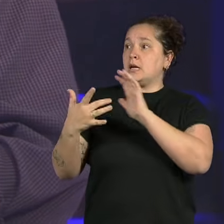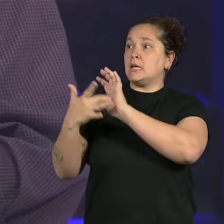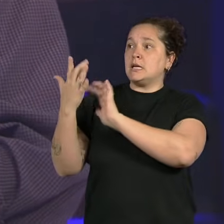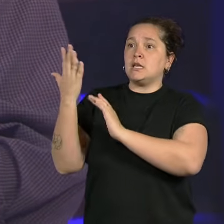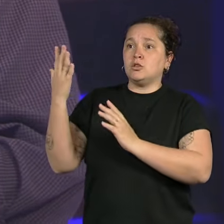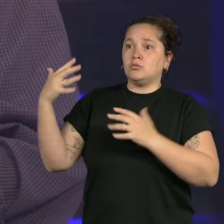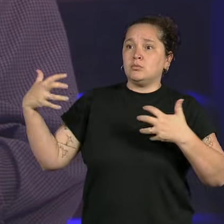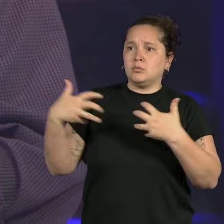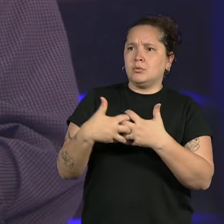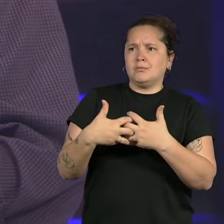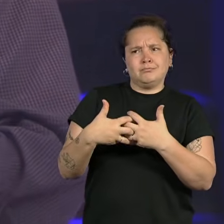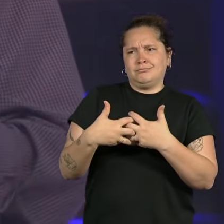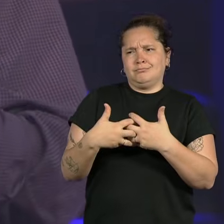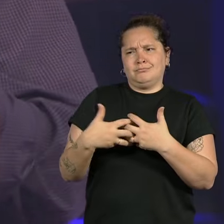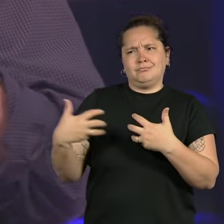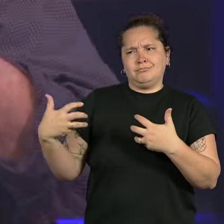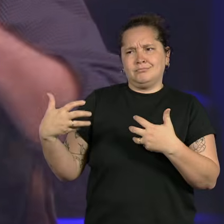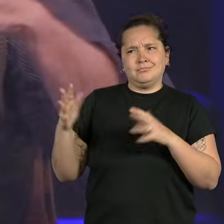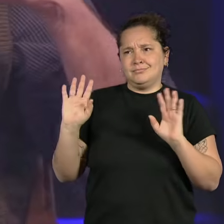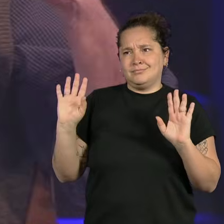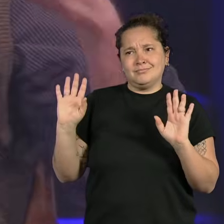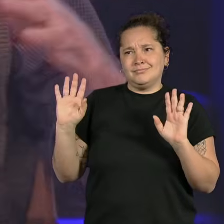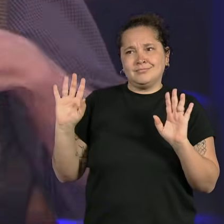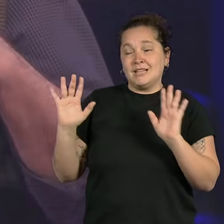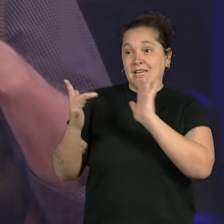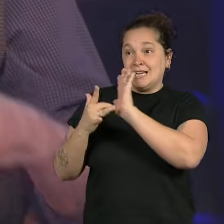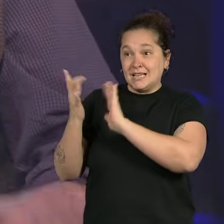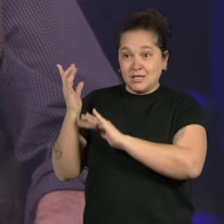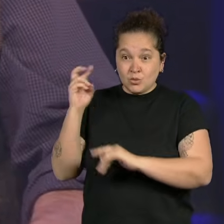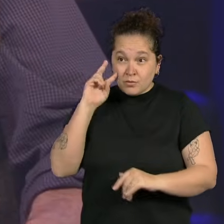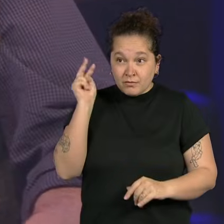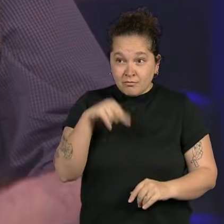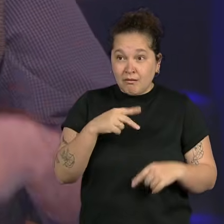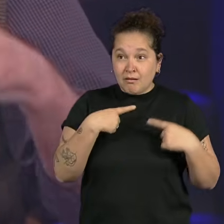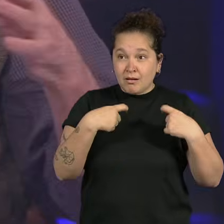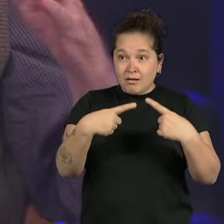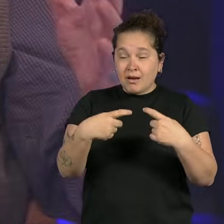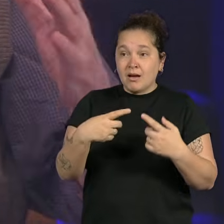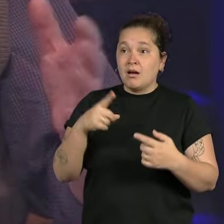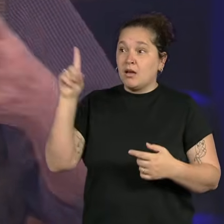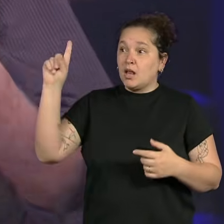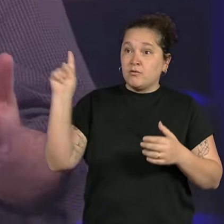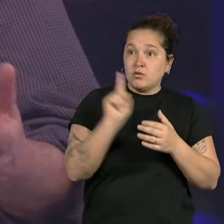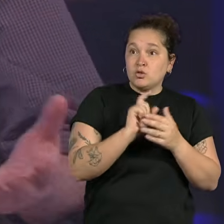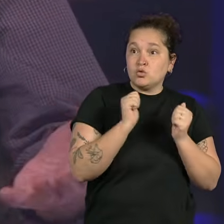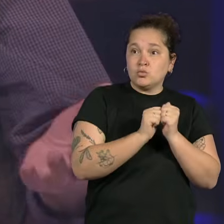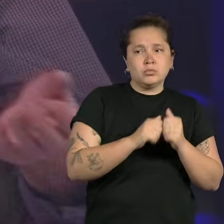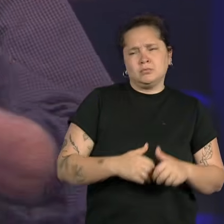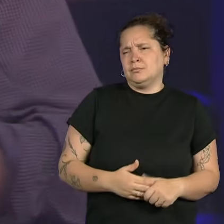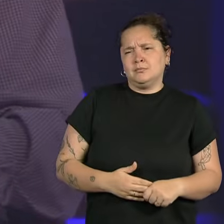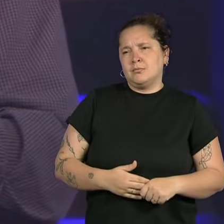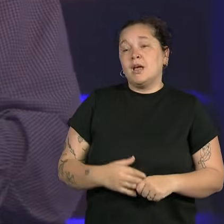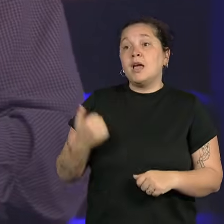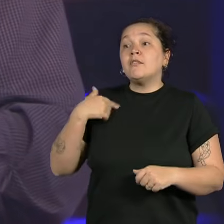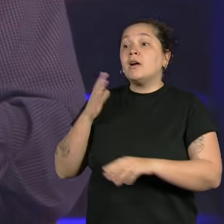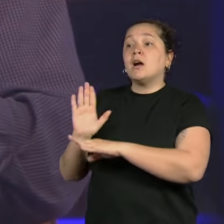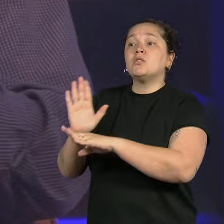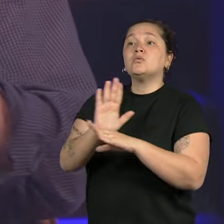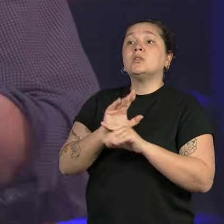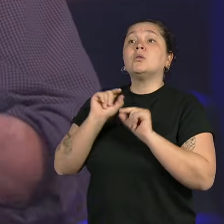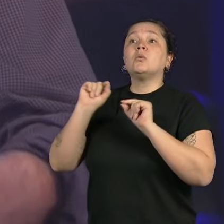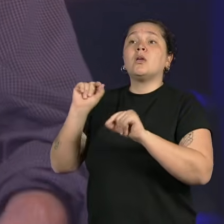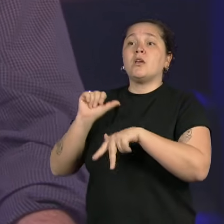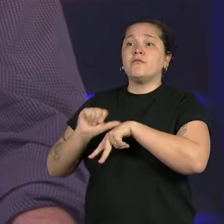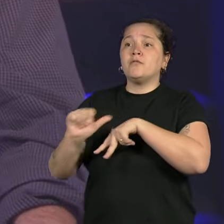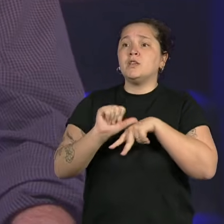Cristo, na guerra, ele não vai estar... ele vai estar do lado daquele que está sendo oprimido, ele vai estar